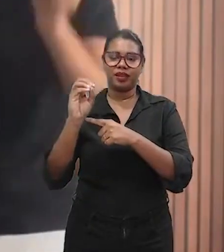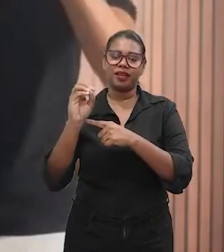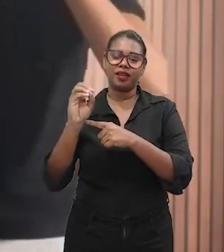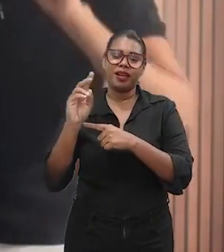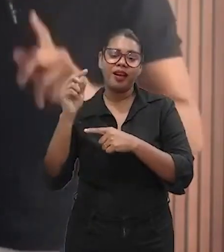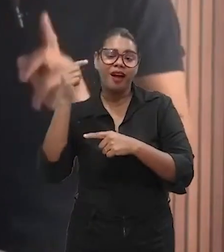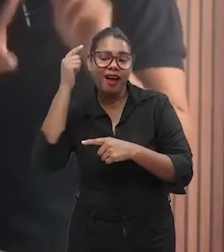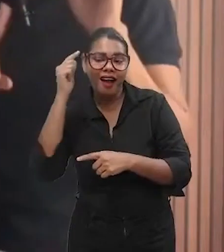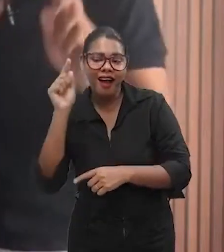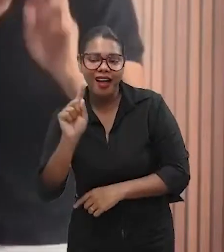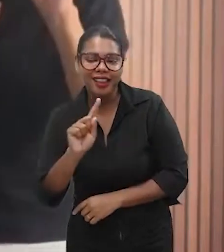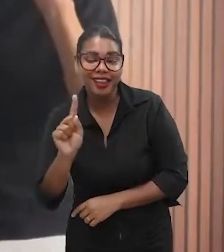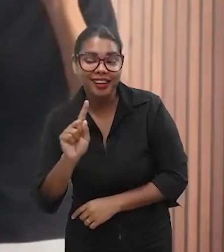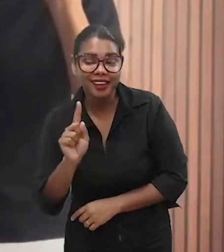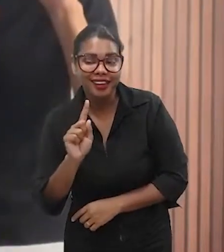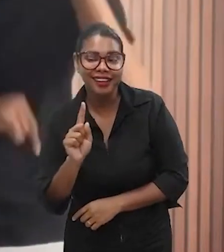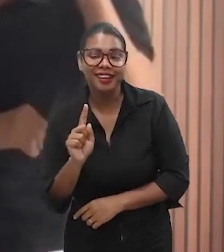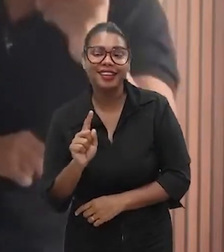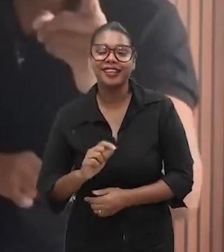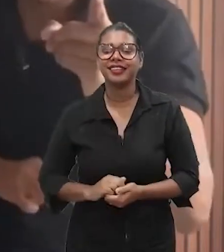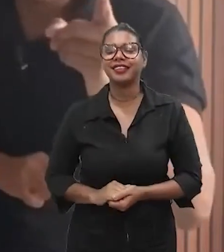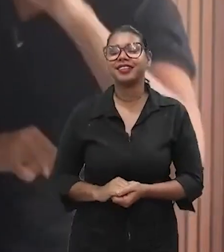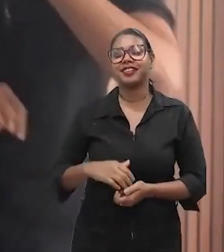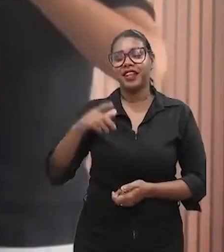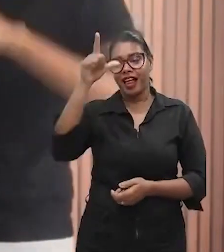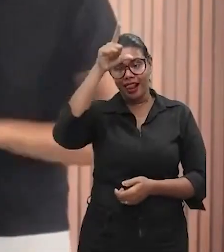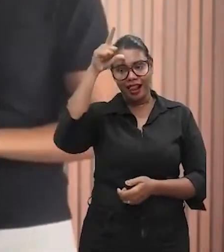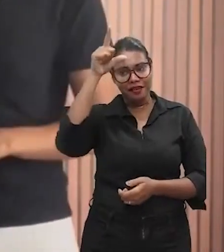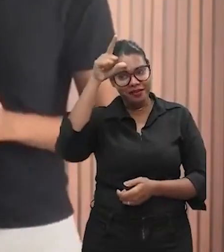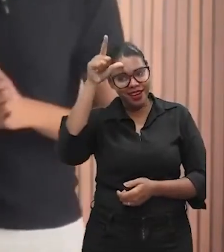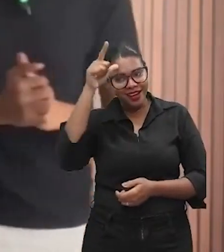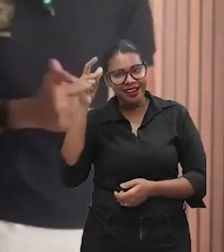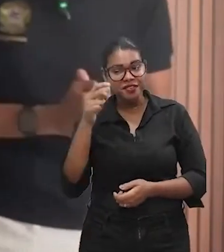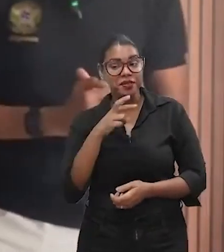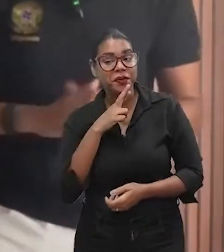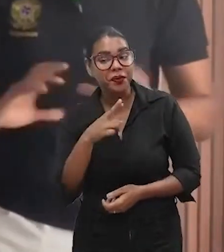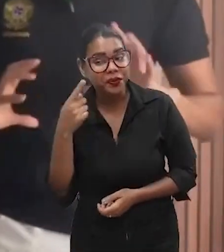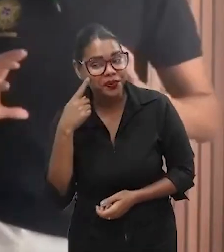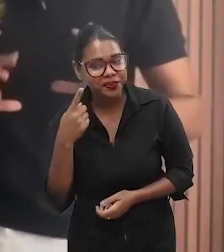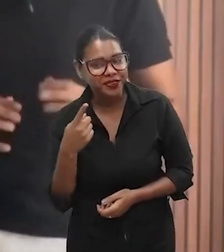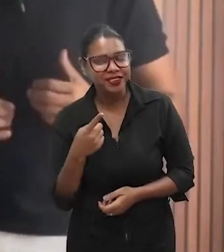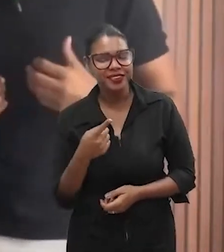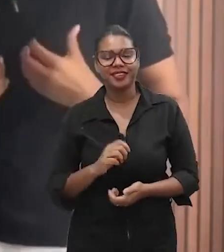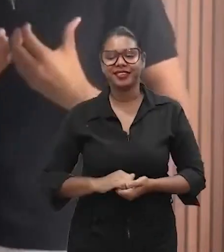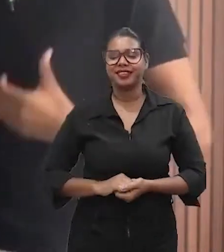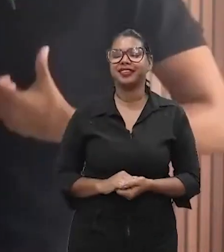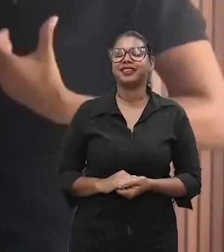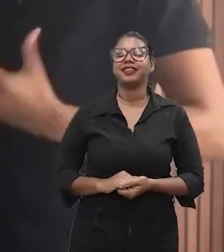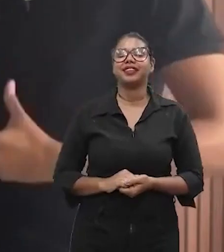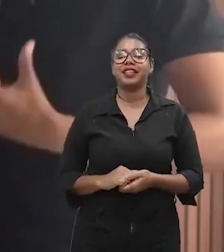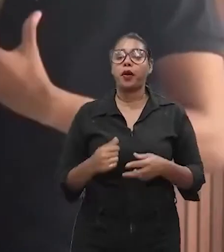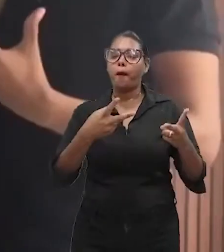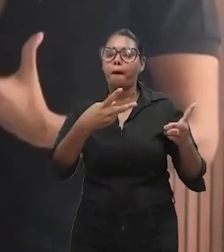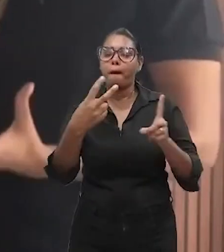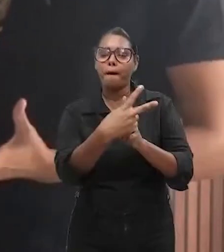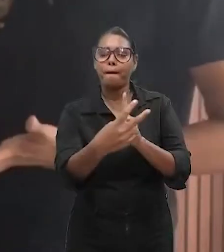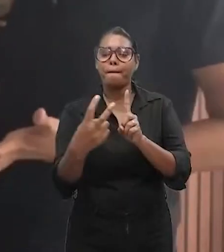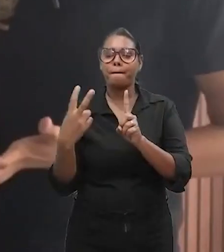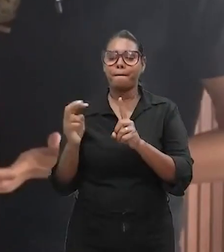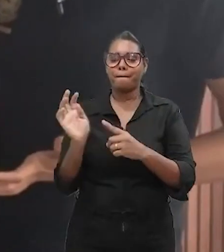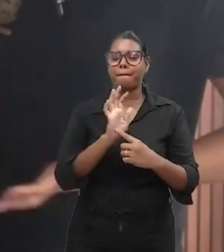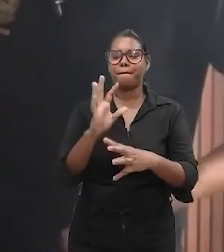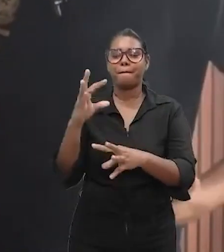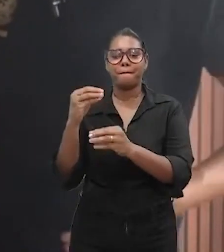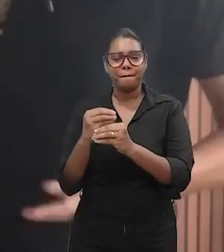Todo mundo pensa que ele era holandês, mas ele era alemão, para quem respondeu aí. Exatamente. Ele apenas prestava serviços para uma